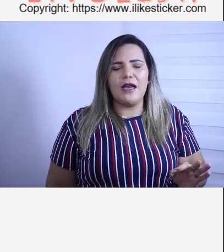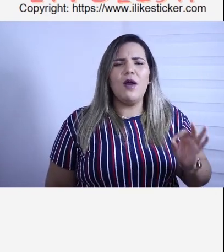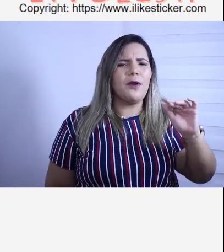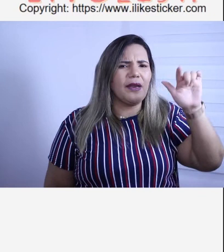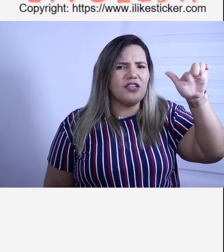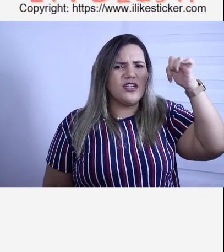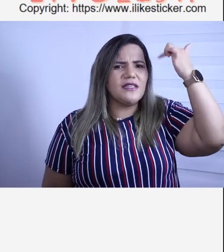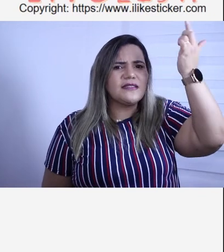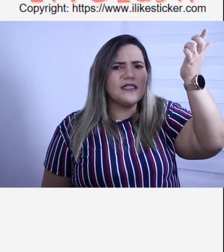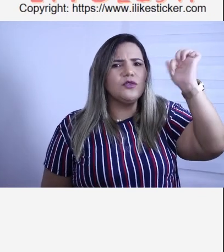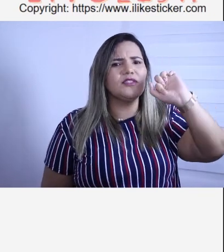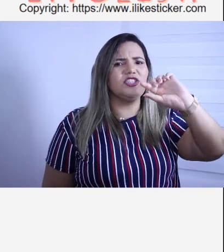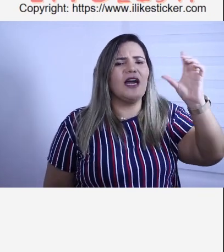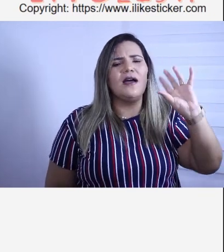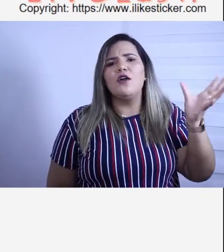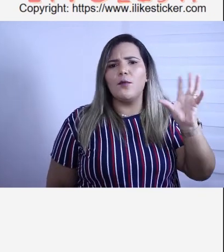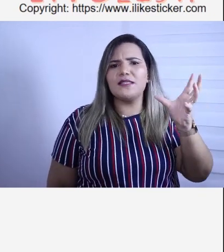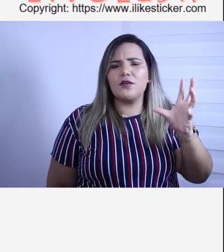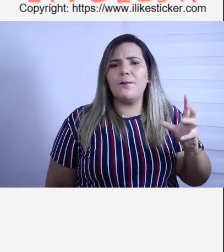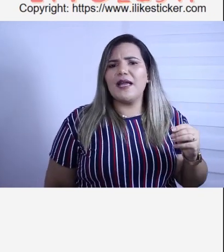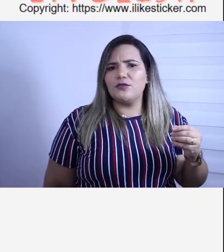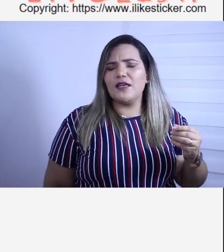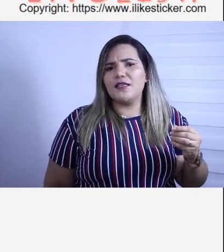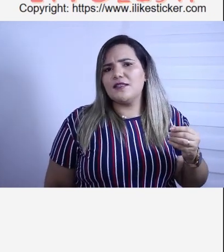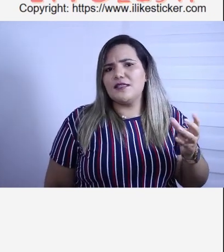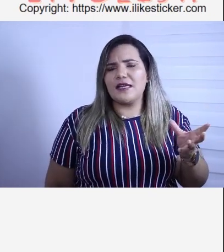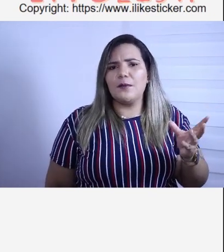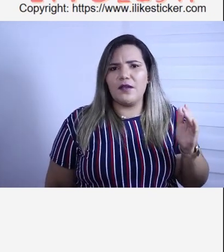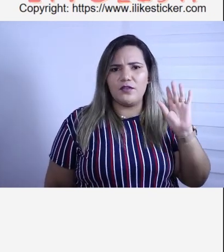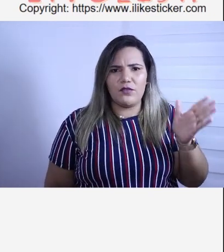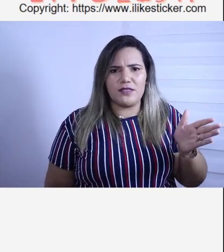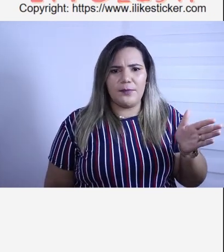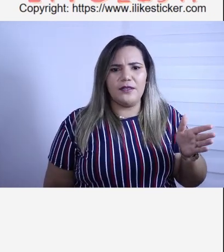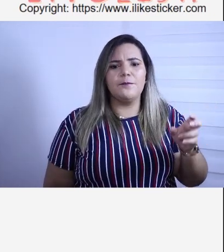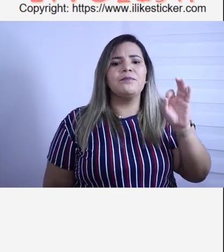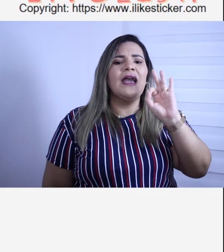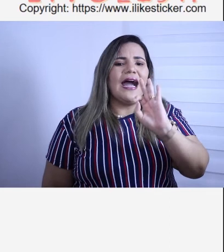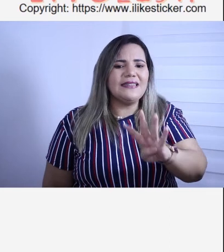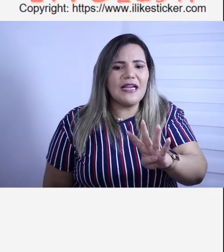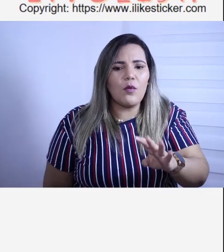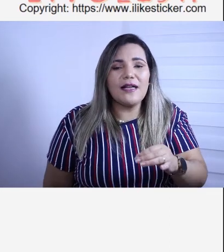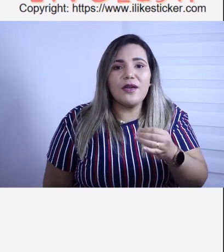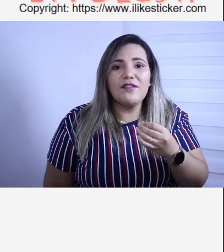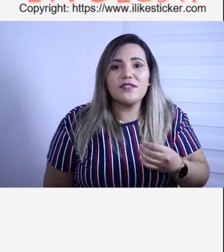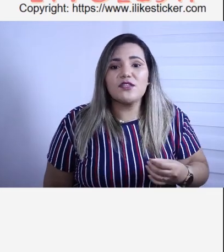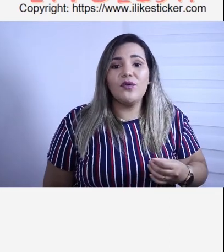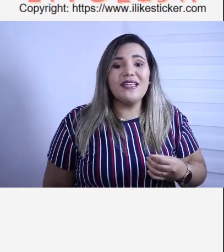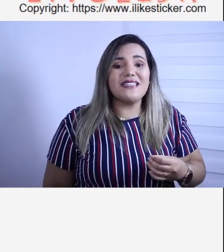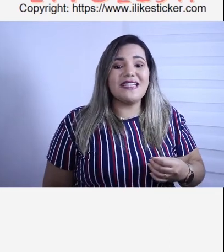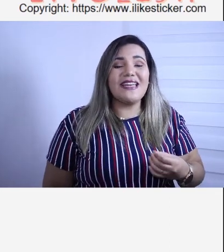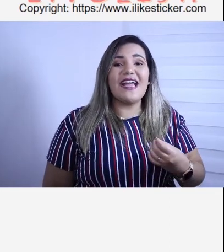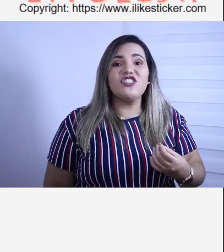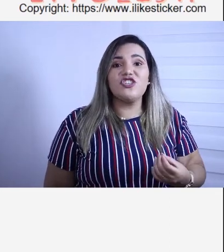importante tá com a própria legenda anterior você já começaram a pegada o que que diz cada palavra não precisa aprender a dica 4